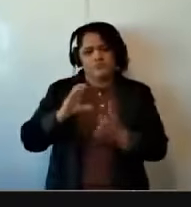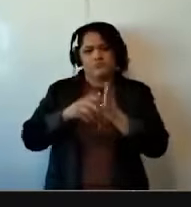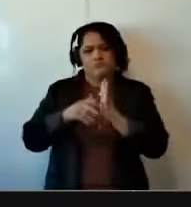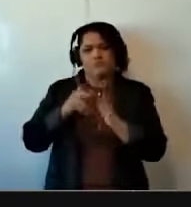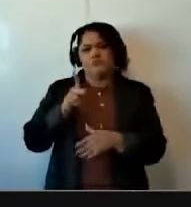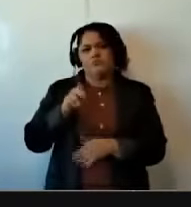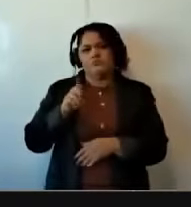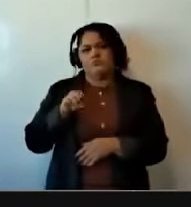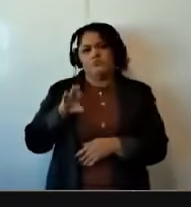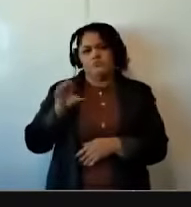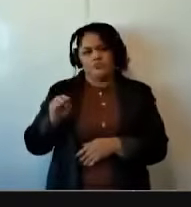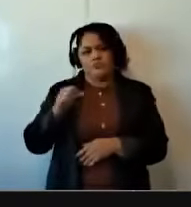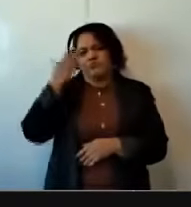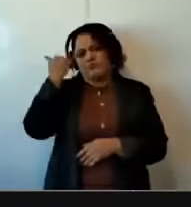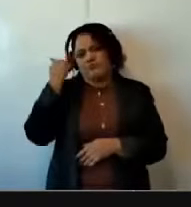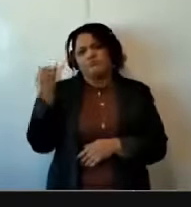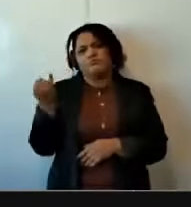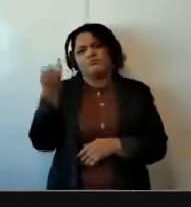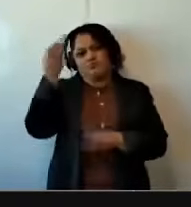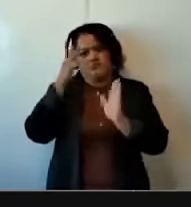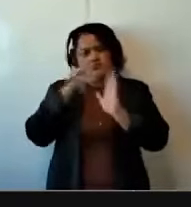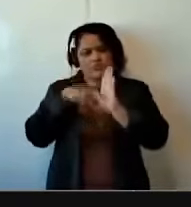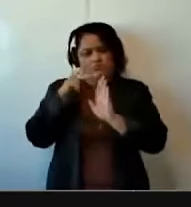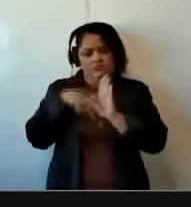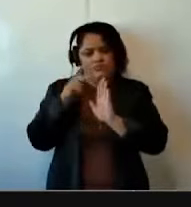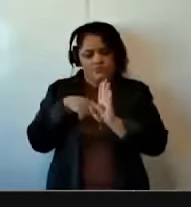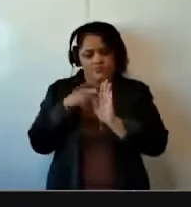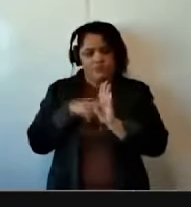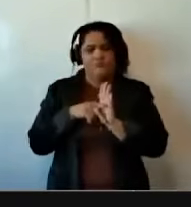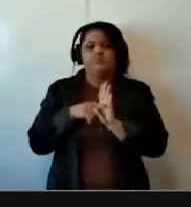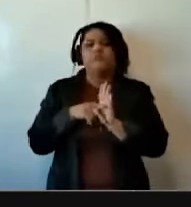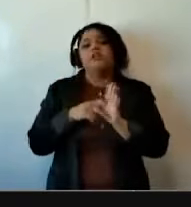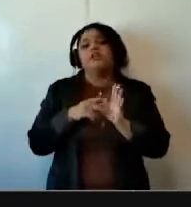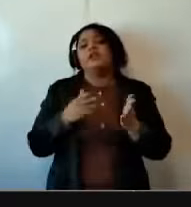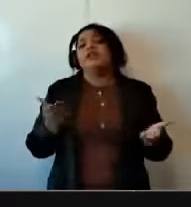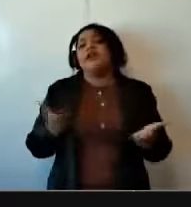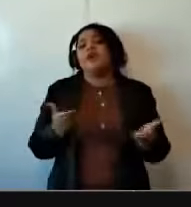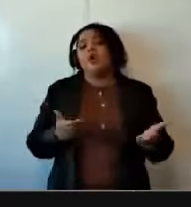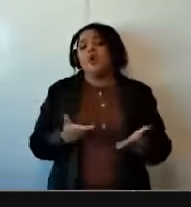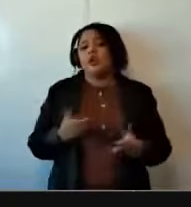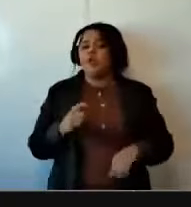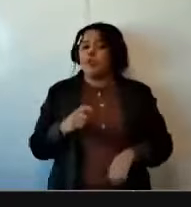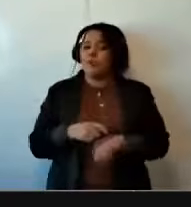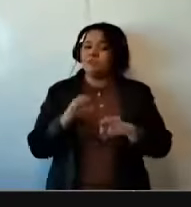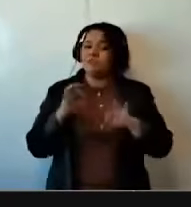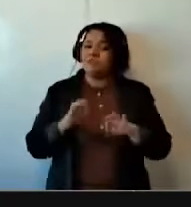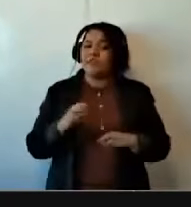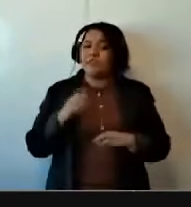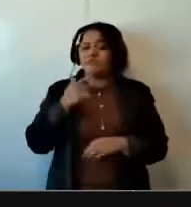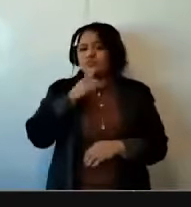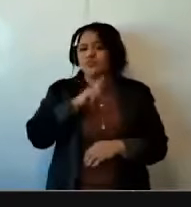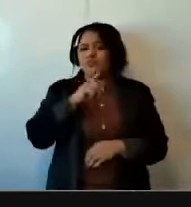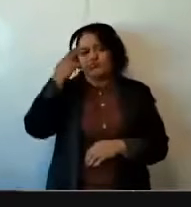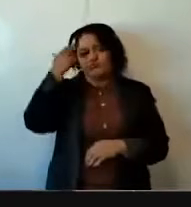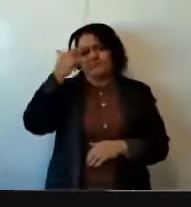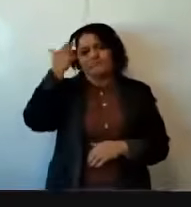do projeto, e está na hora, né, a gente sonhar futuramente com esse esporte limpo, né, tirar